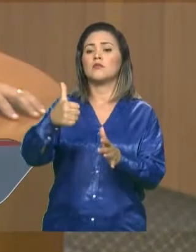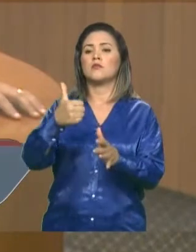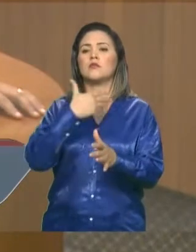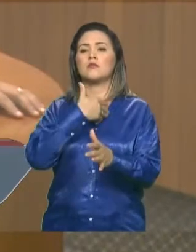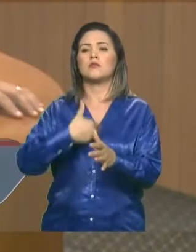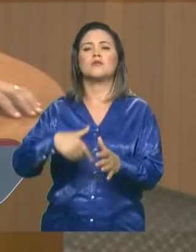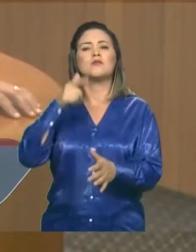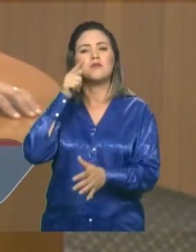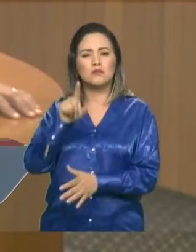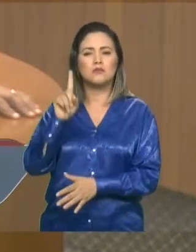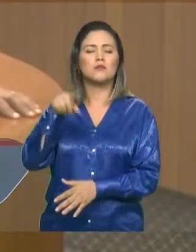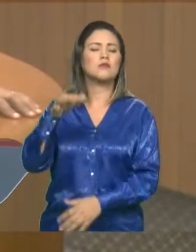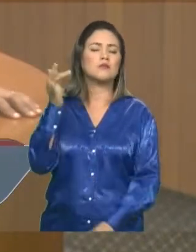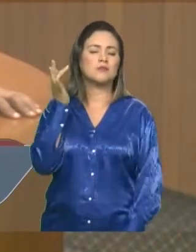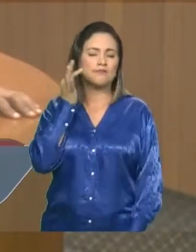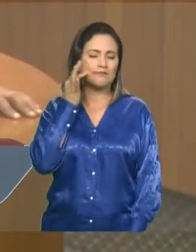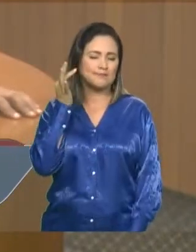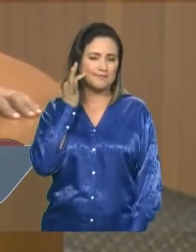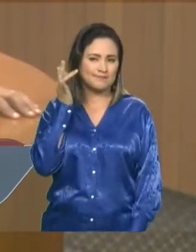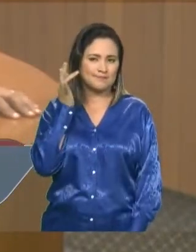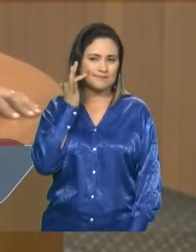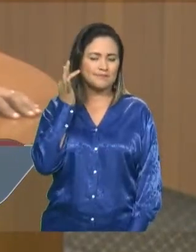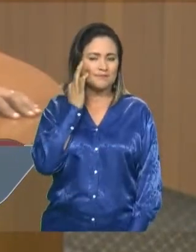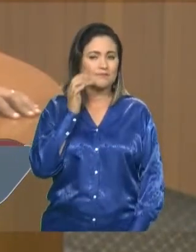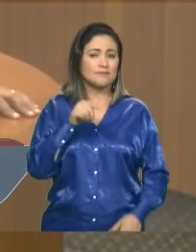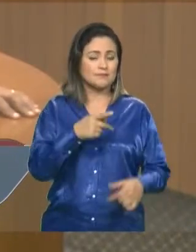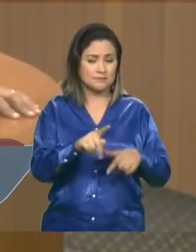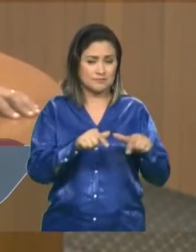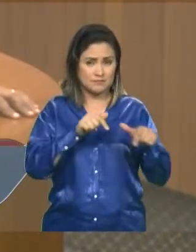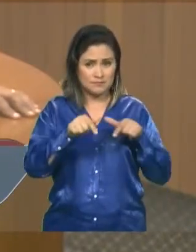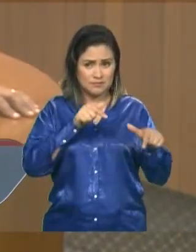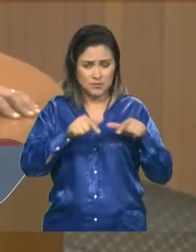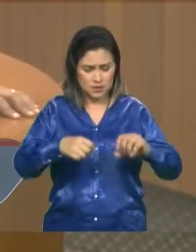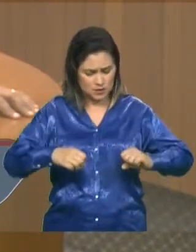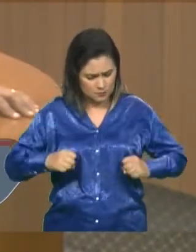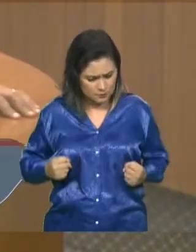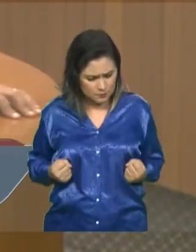Dino. E as marcas deste trabalho são muito fortes,